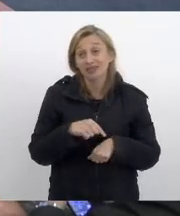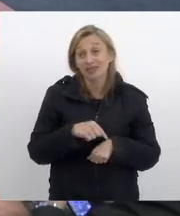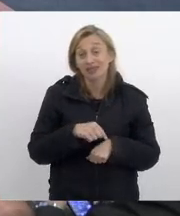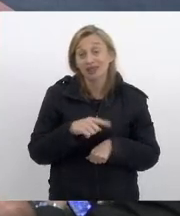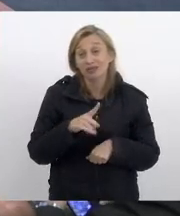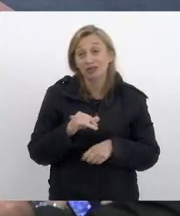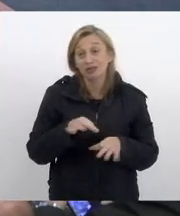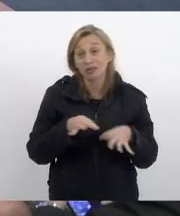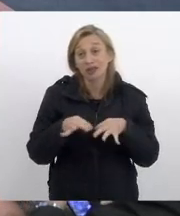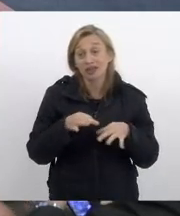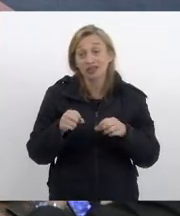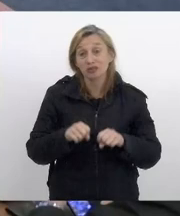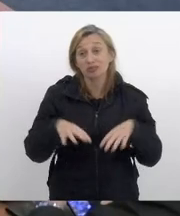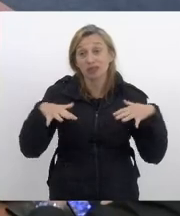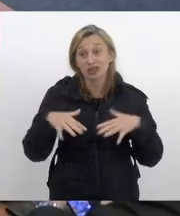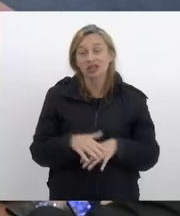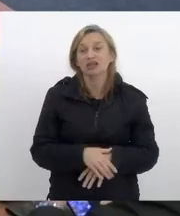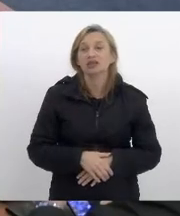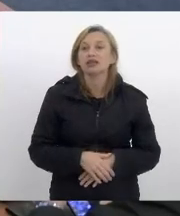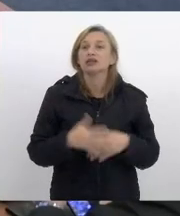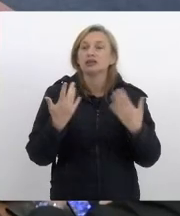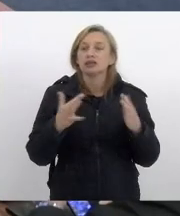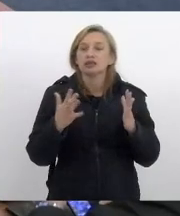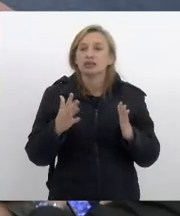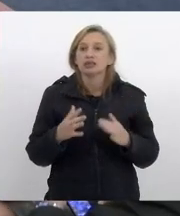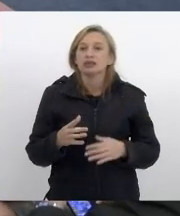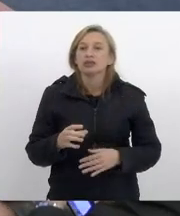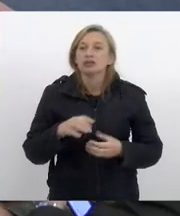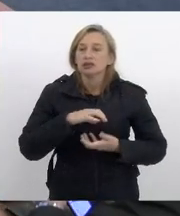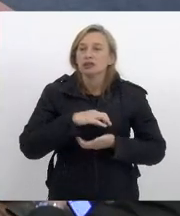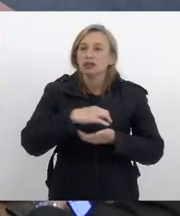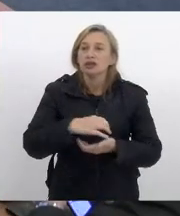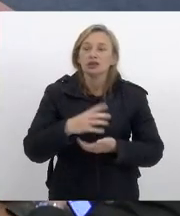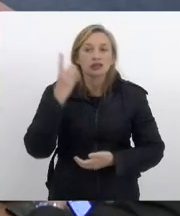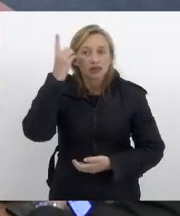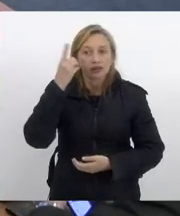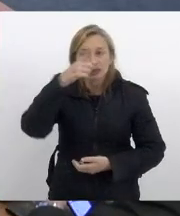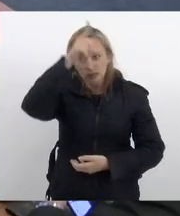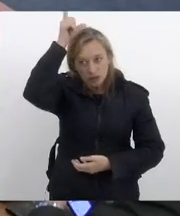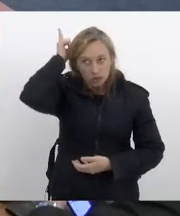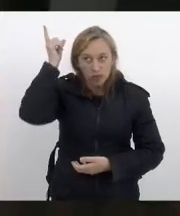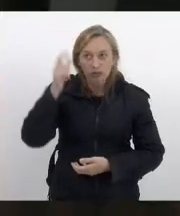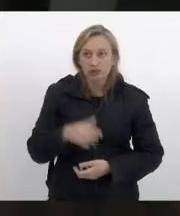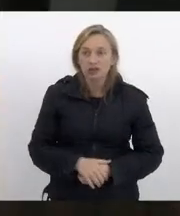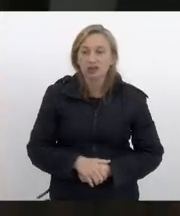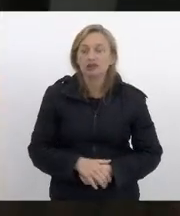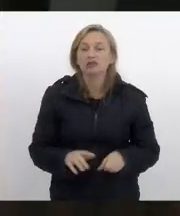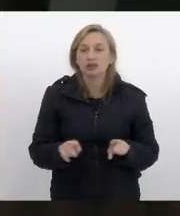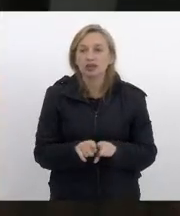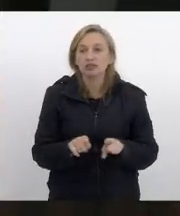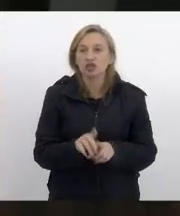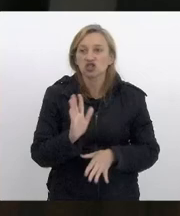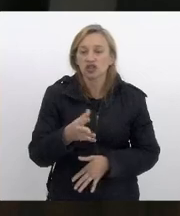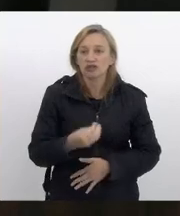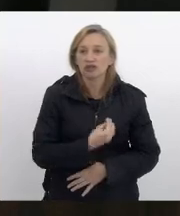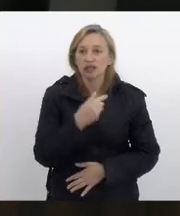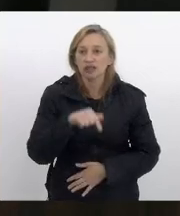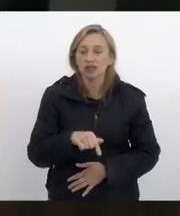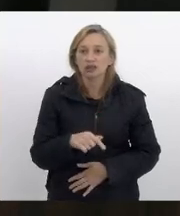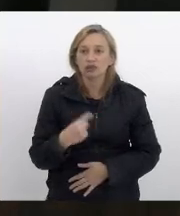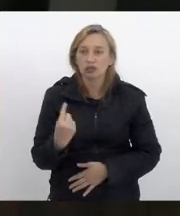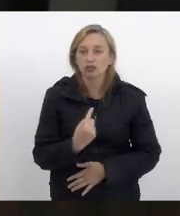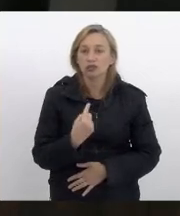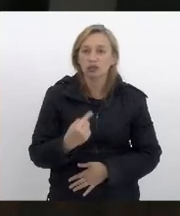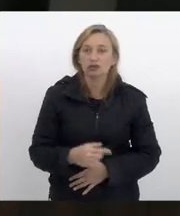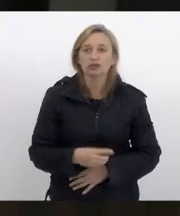começar a preparação para o plenário. Quero saudar aqui o nosso decano, o deputado Luiz Paulo, que também já se encontra aqui presente conosco.